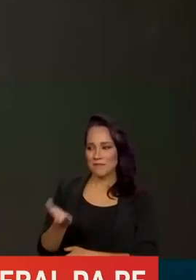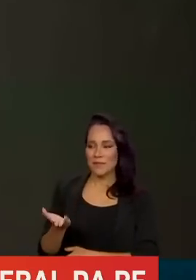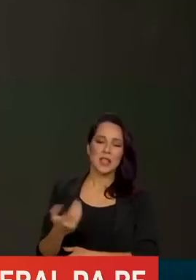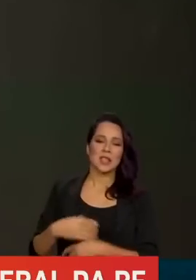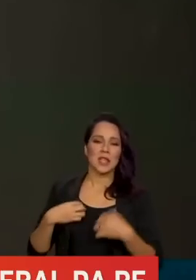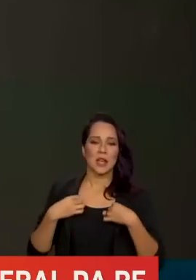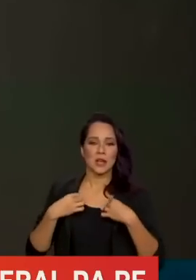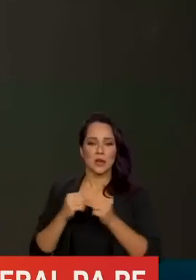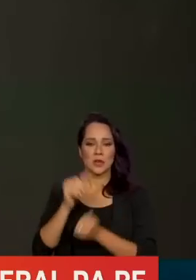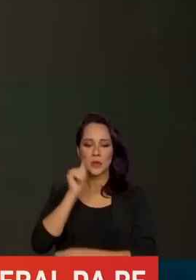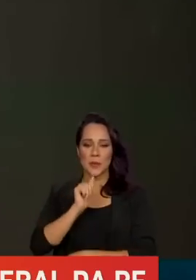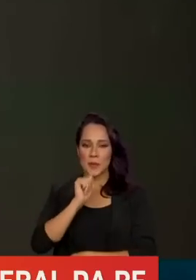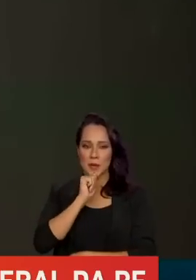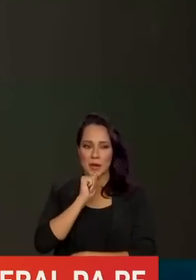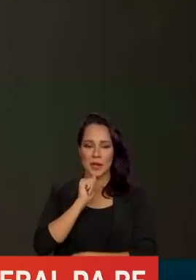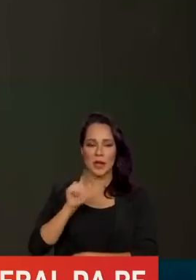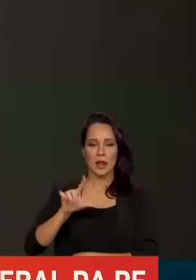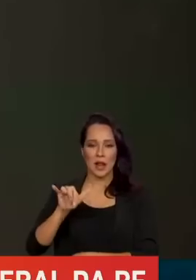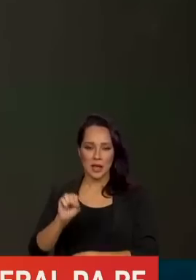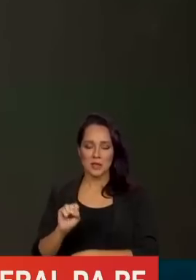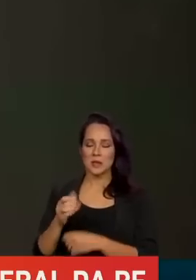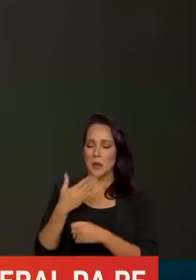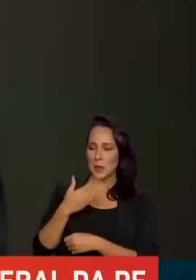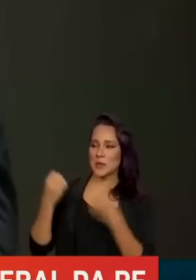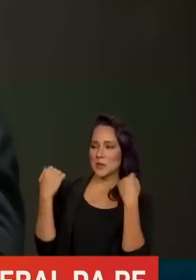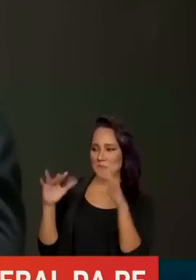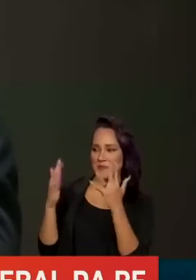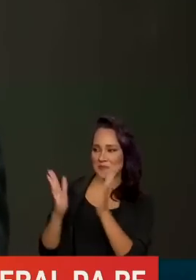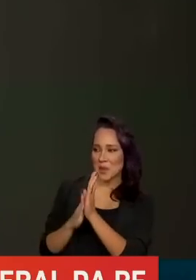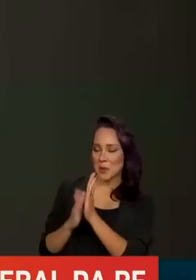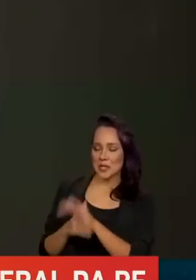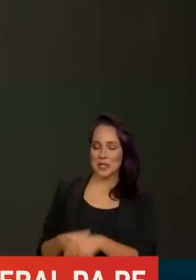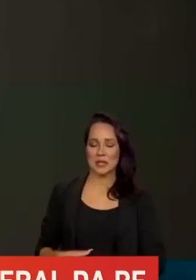travestida de sua mãe e a dona Laís a quem eu peço uma salva de palmas